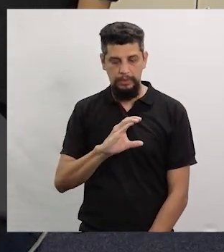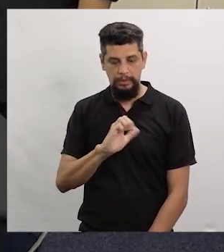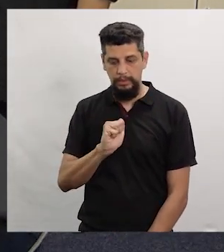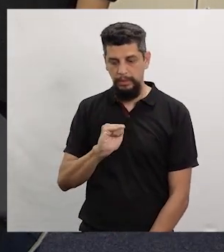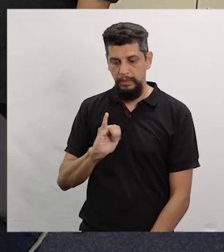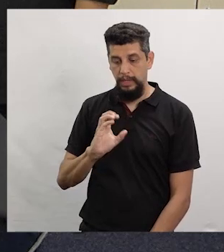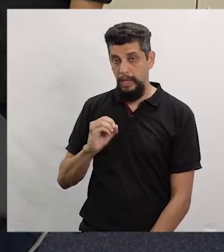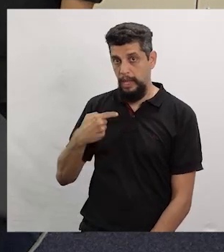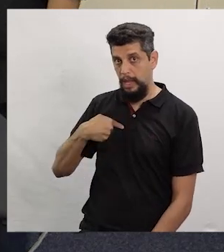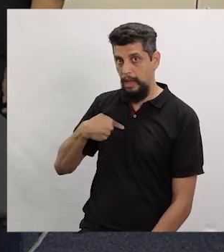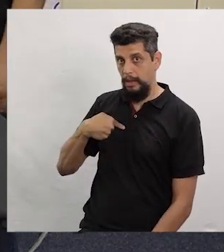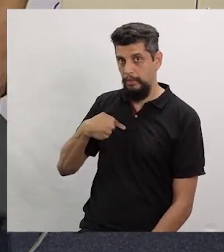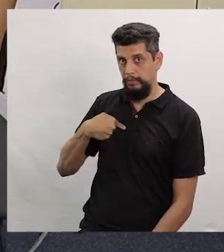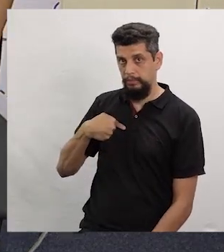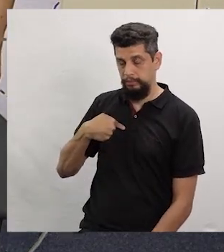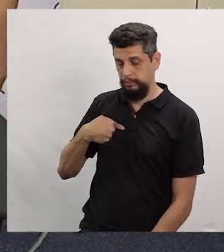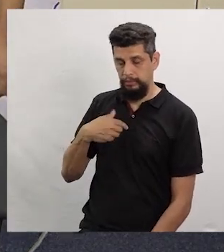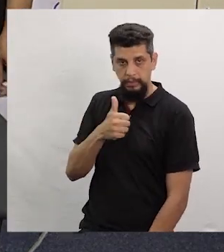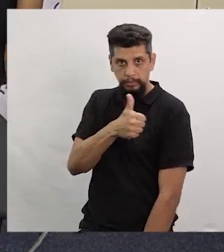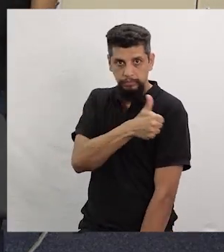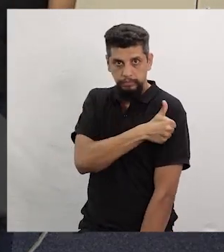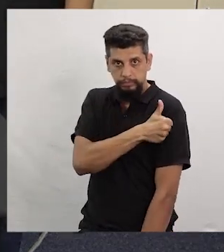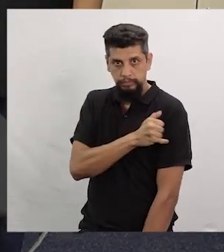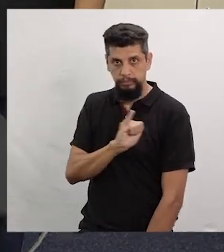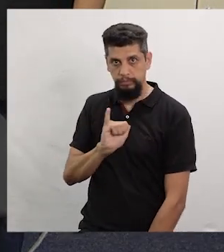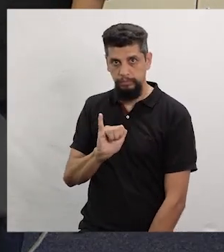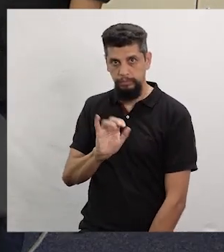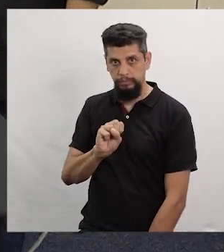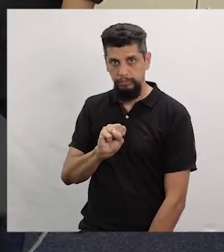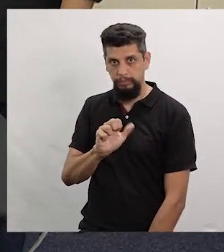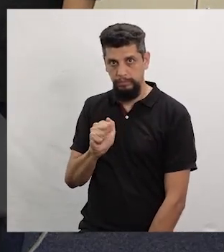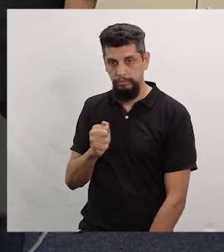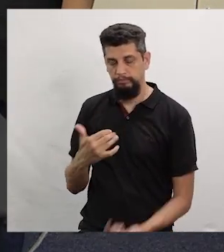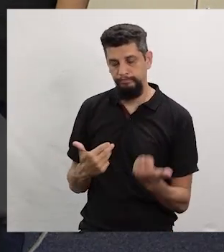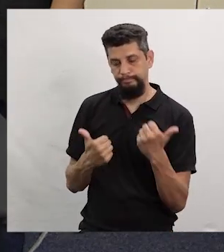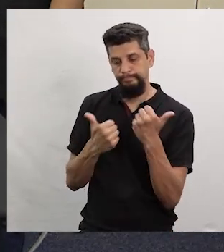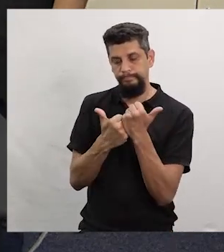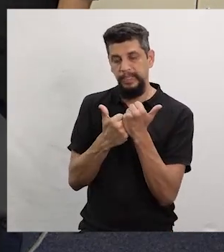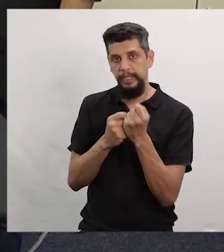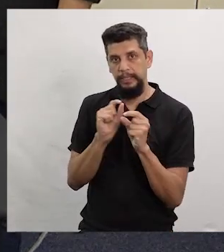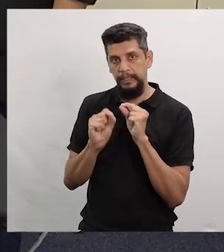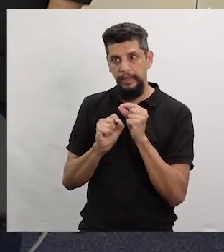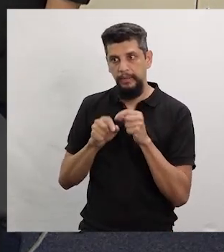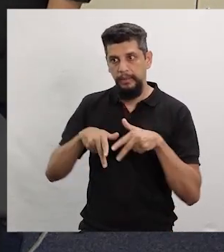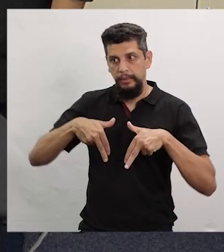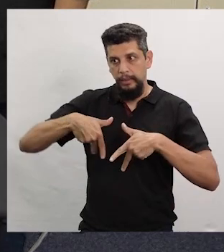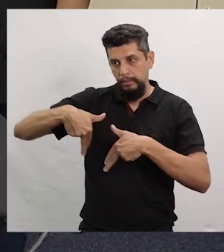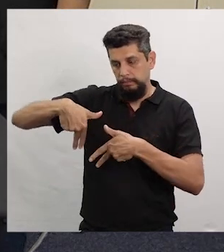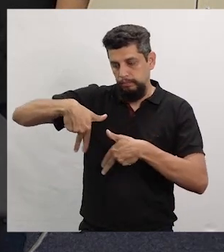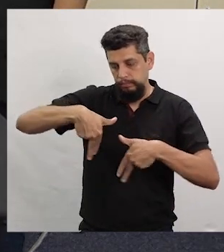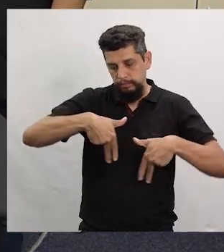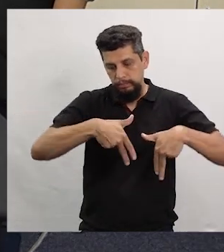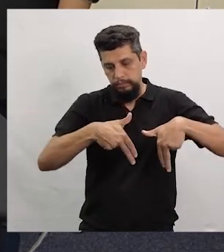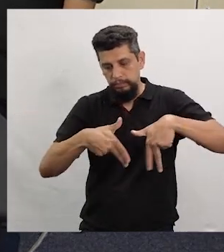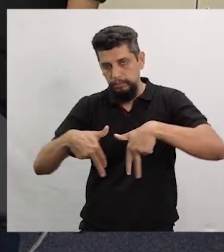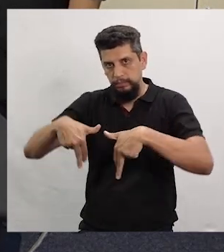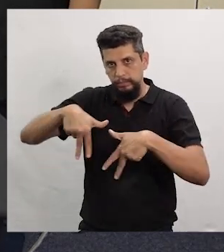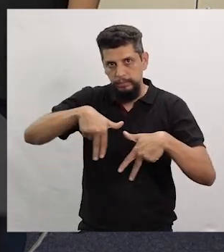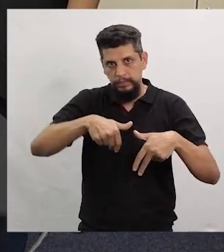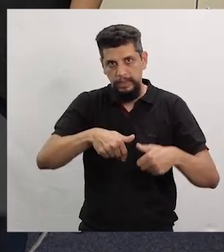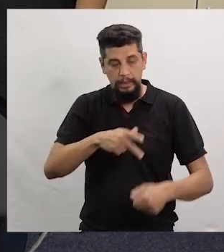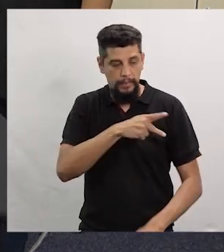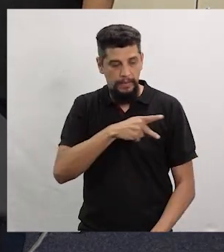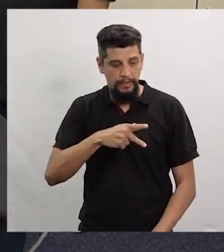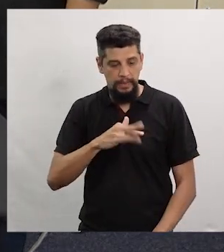Caio e eu vou ser a Isa Ok só que quem vai andar com eles é a professora